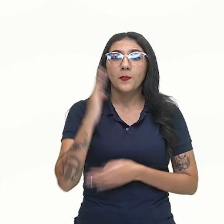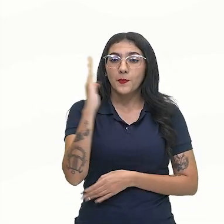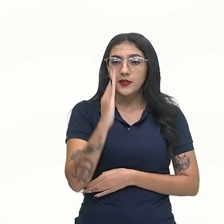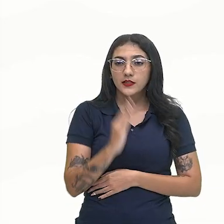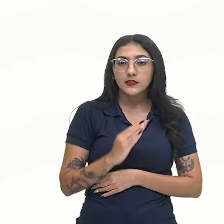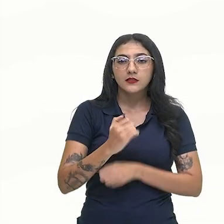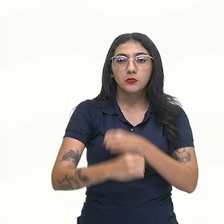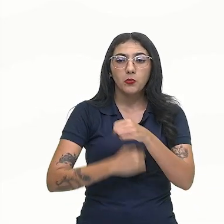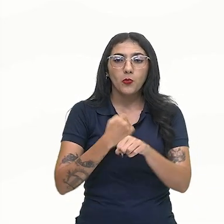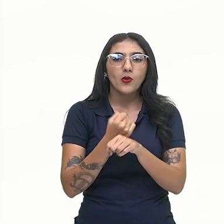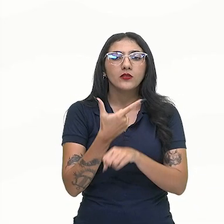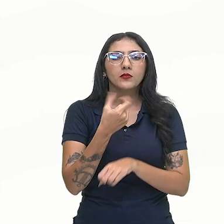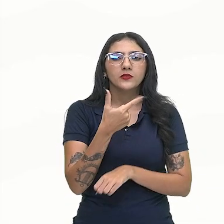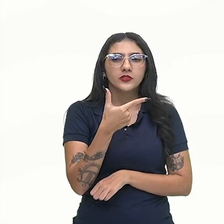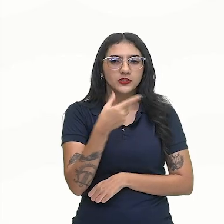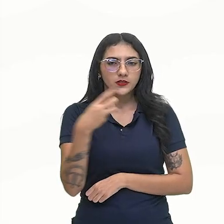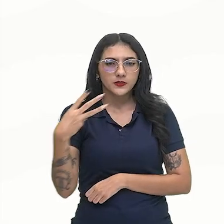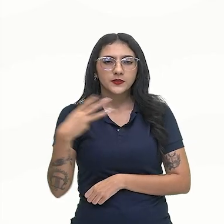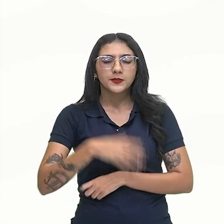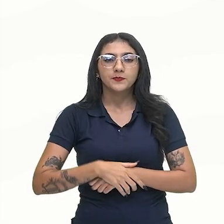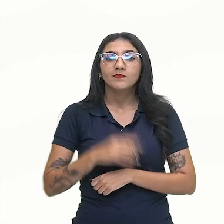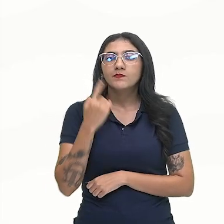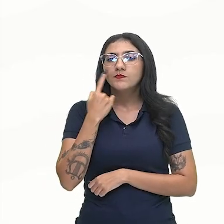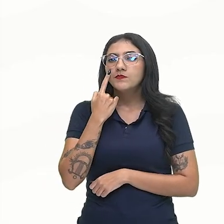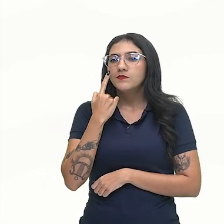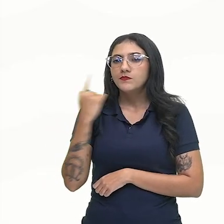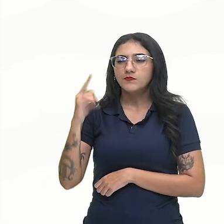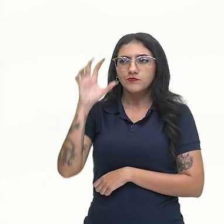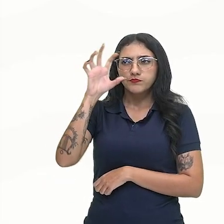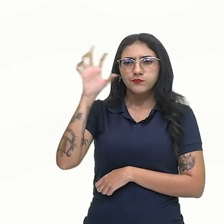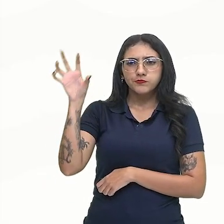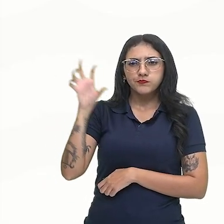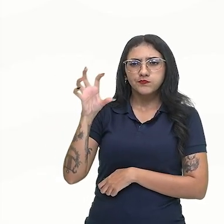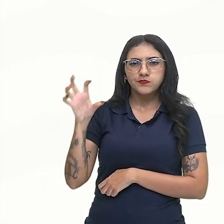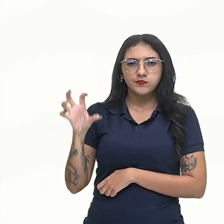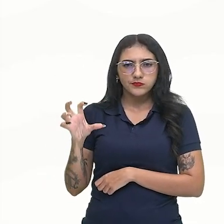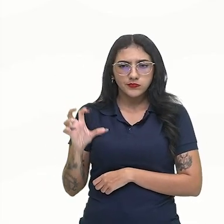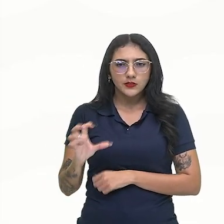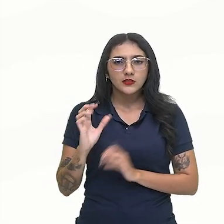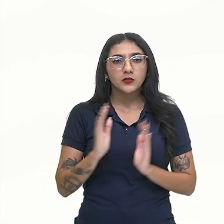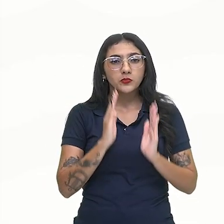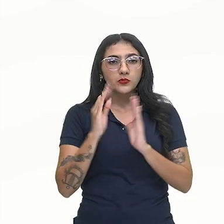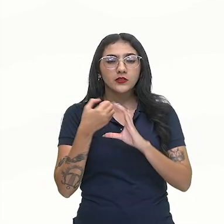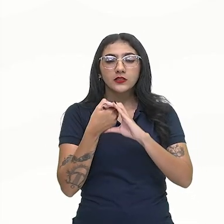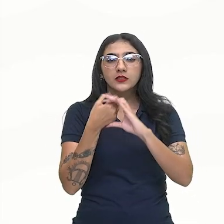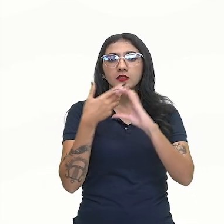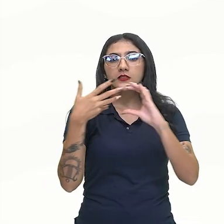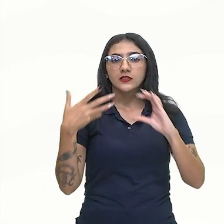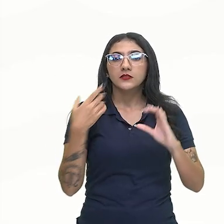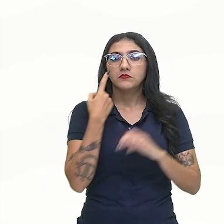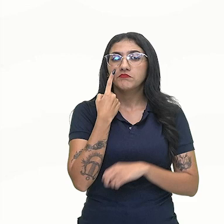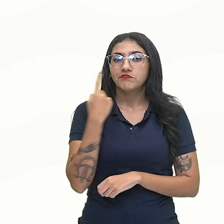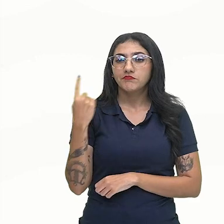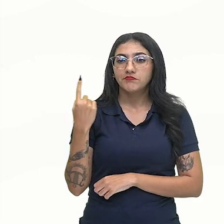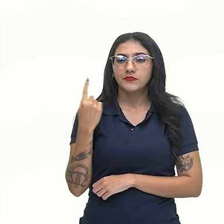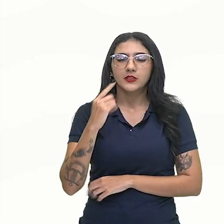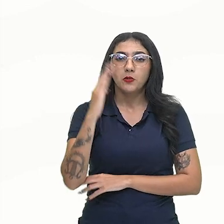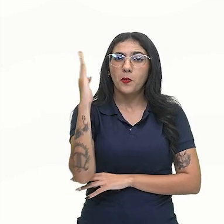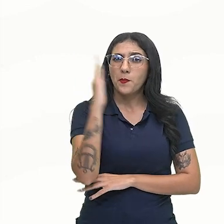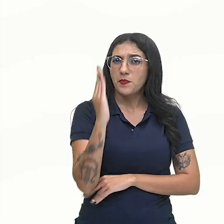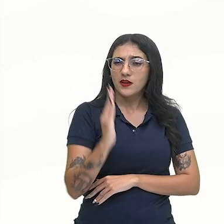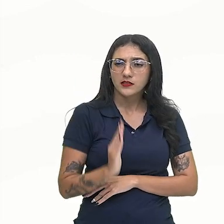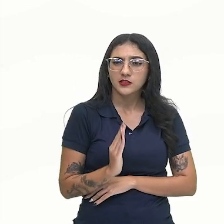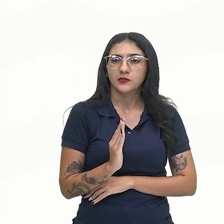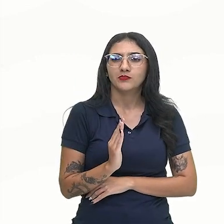2023. Ok. Aí tem aqui, regiões e características. Aqui é o do Brasil, o país todo,